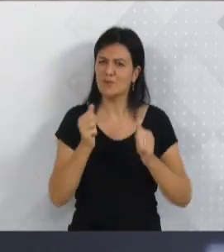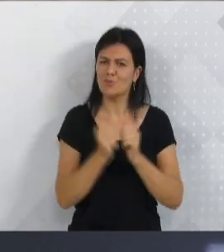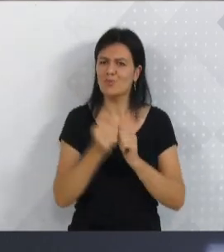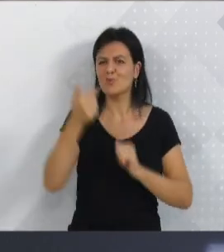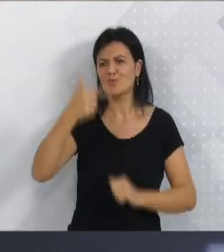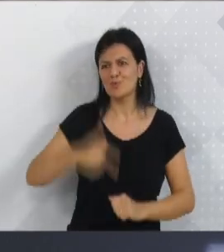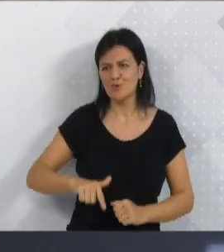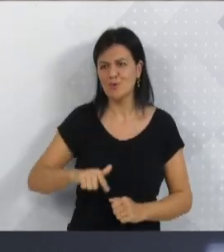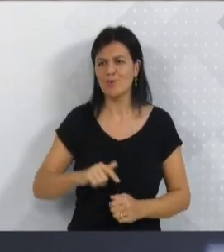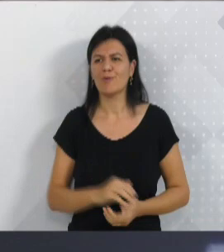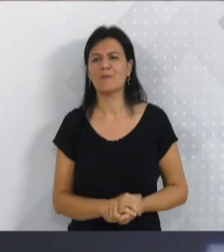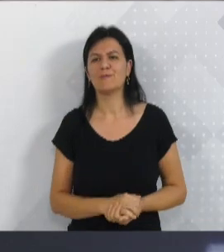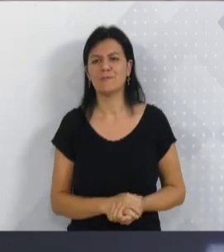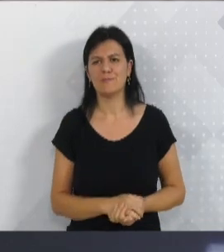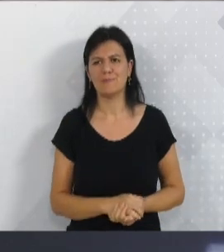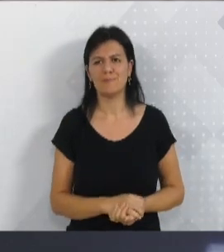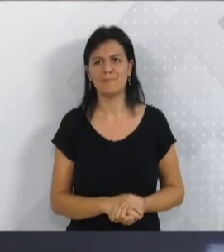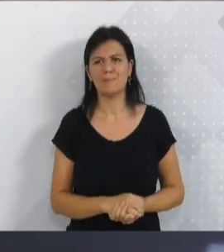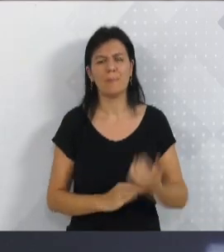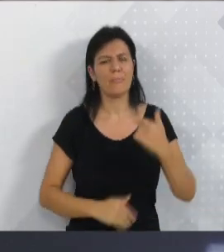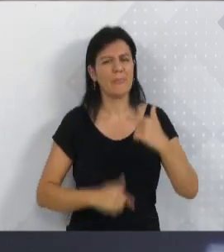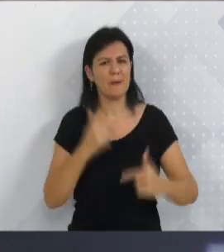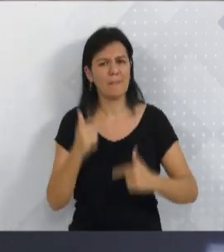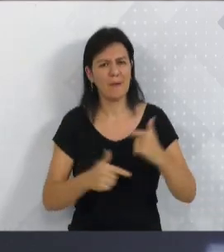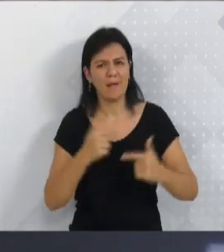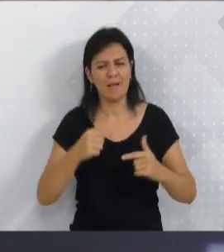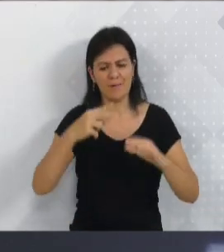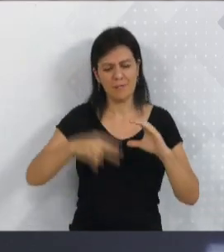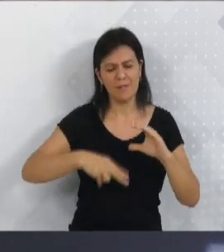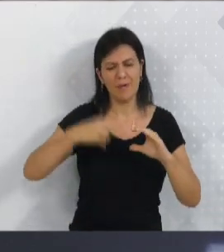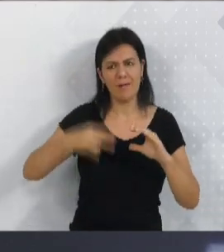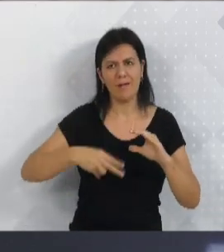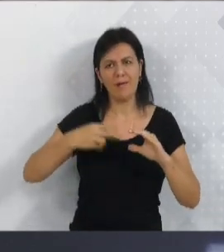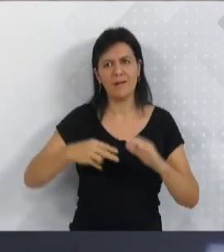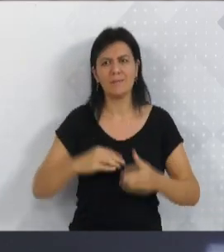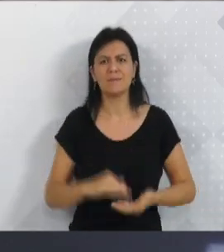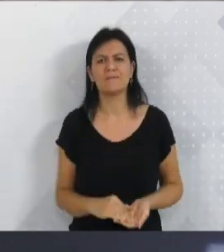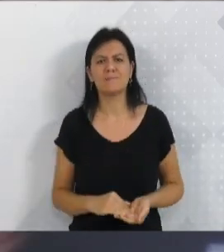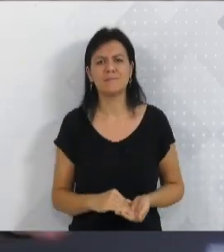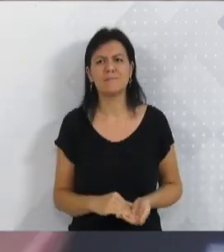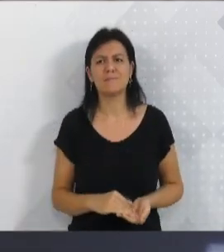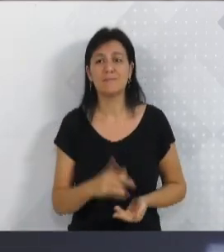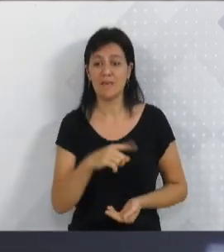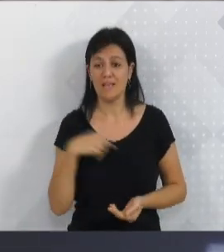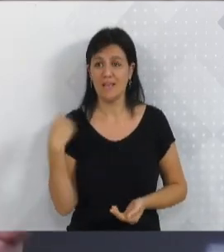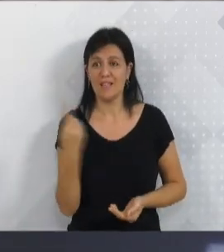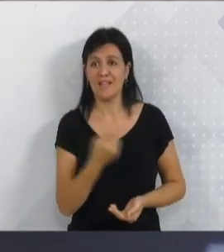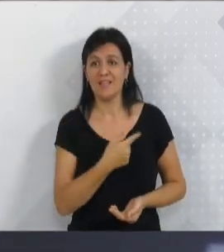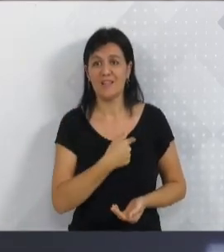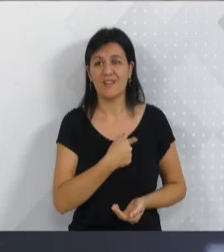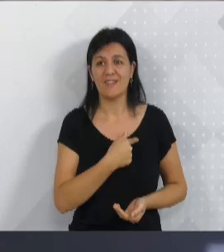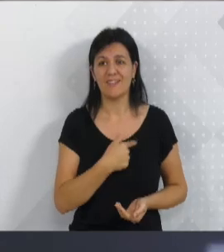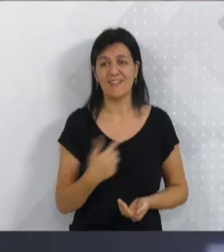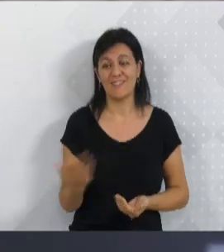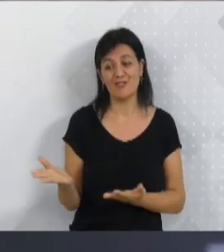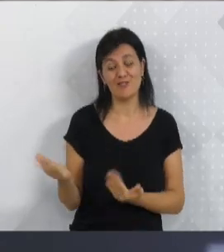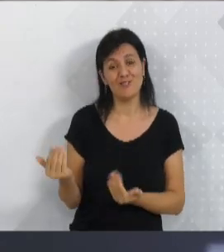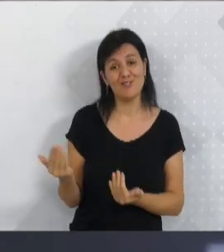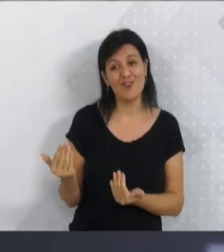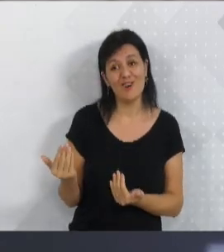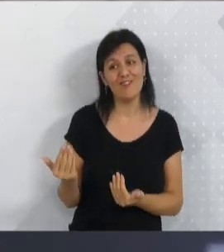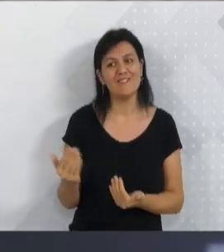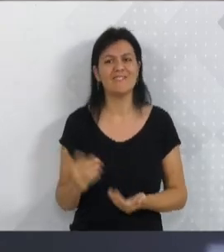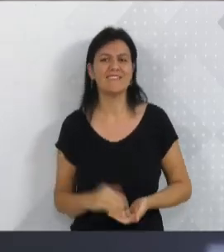uma vez trabalhando aqui nessa casa e nós jovens né mais jovens